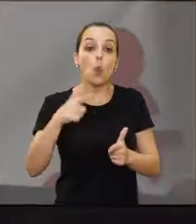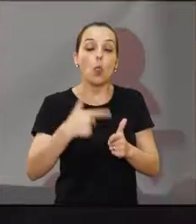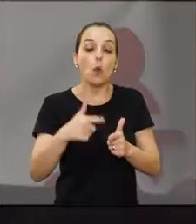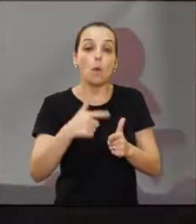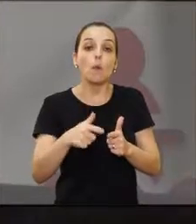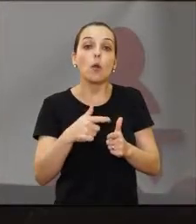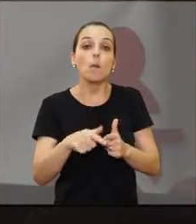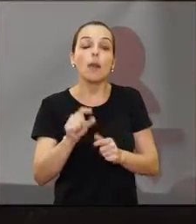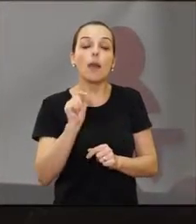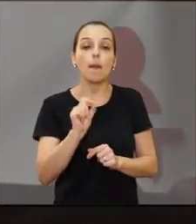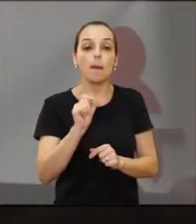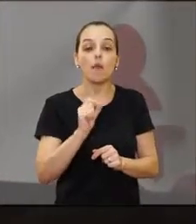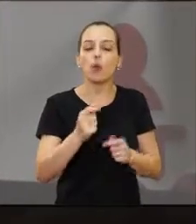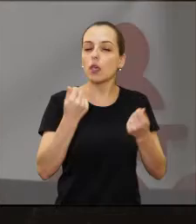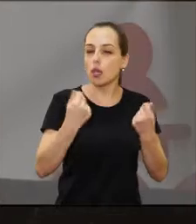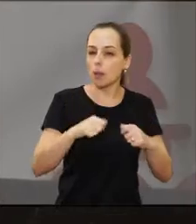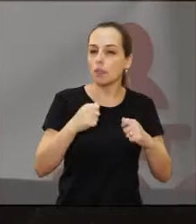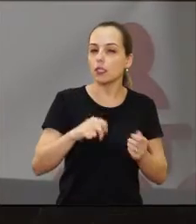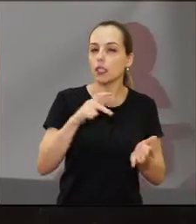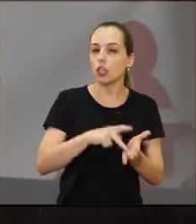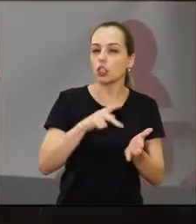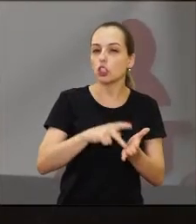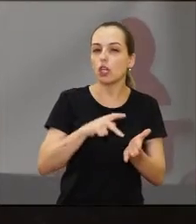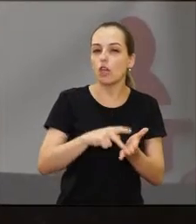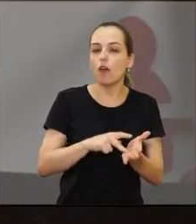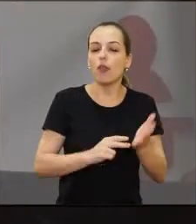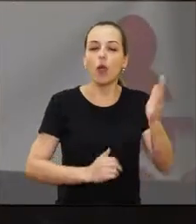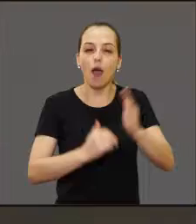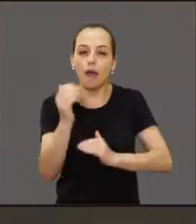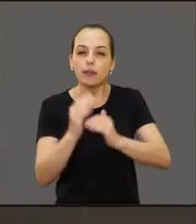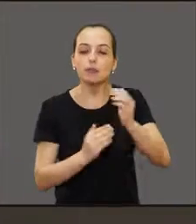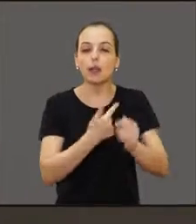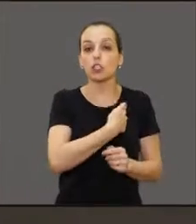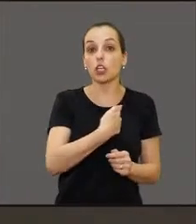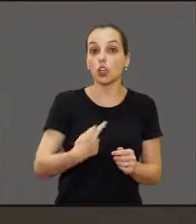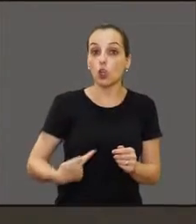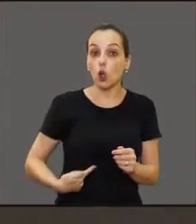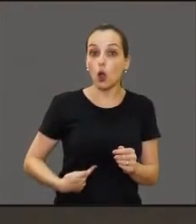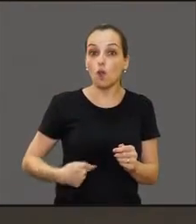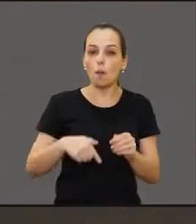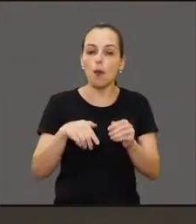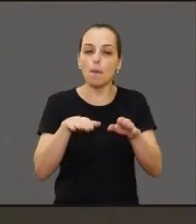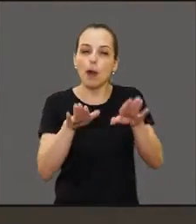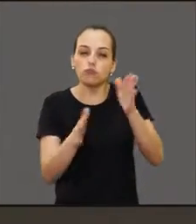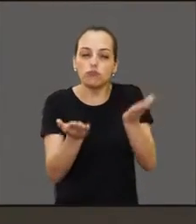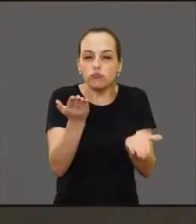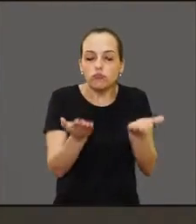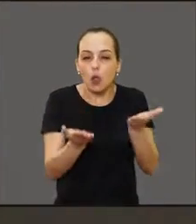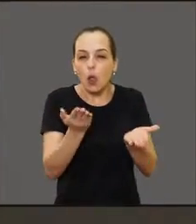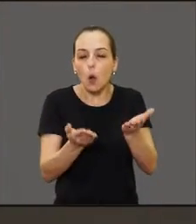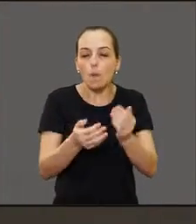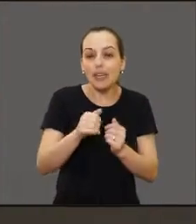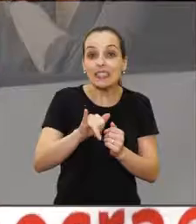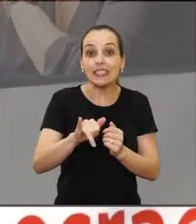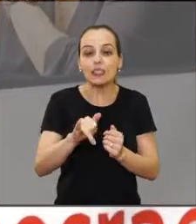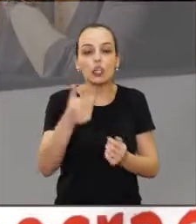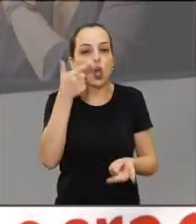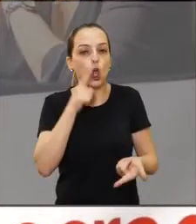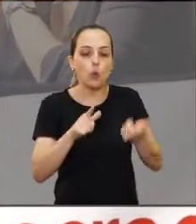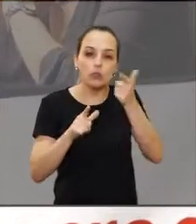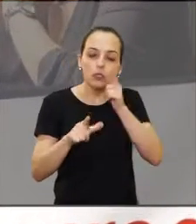estados. Outra problemática levantada foi a necessidade de se medir as ações do governo a fim de comparar se